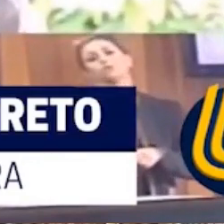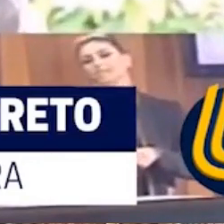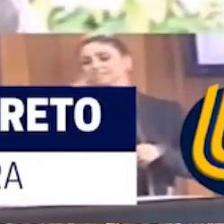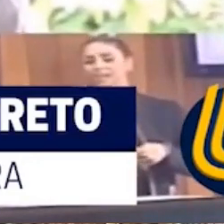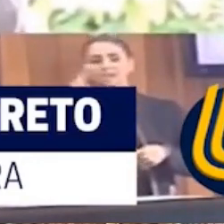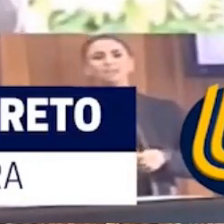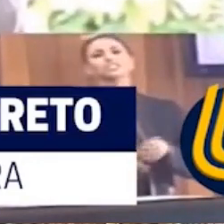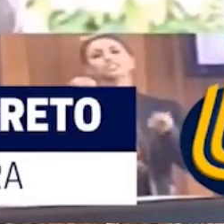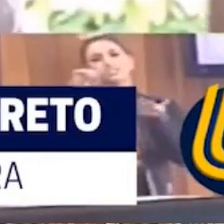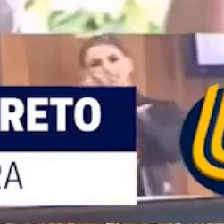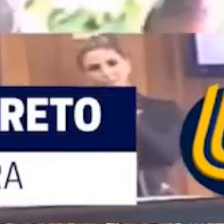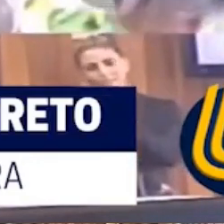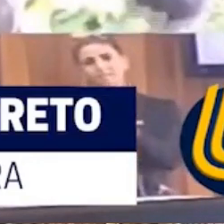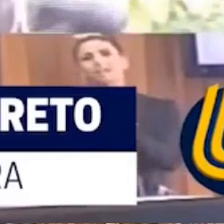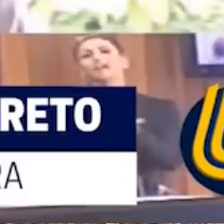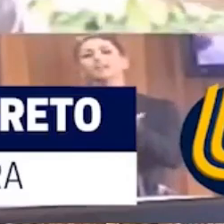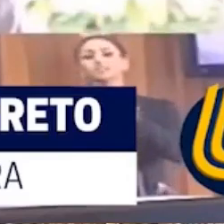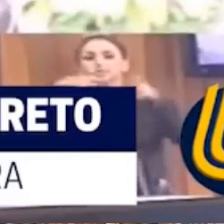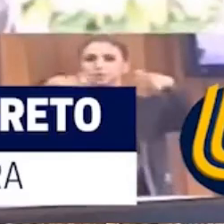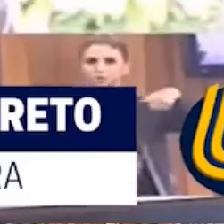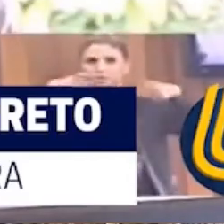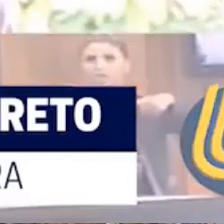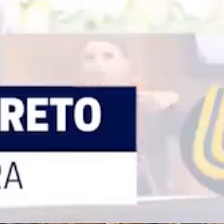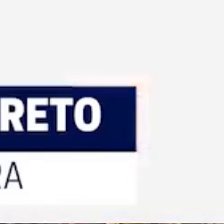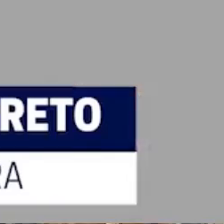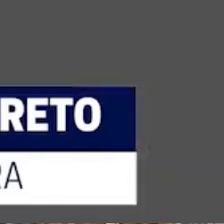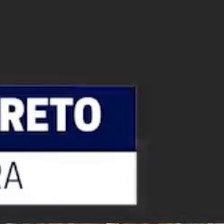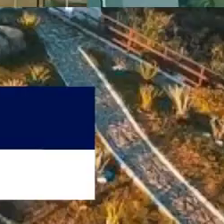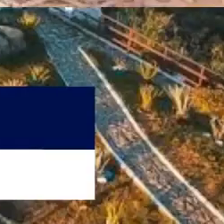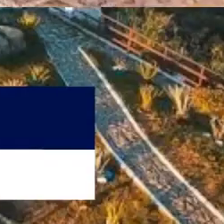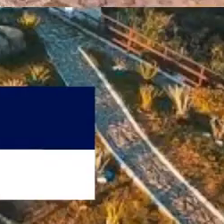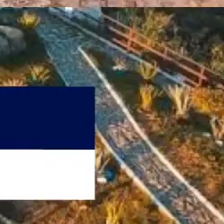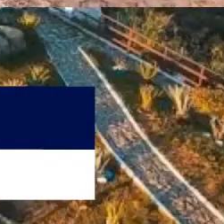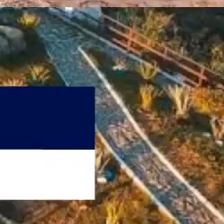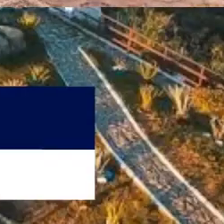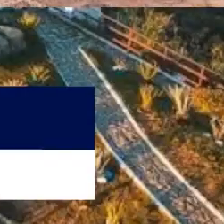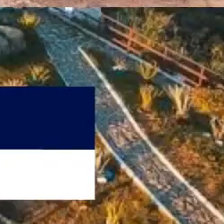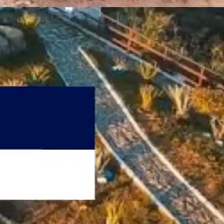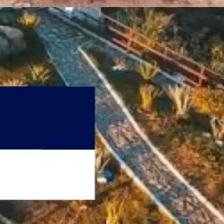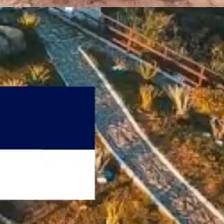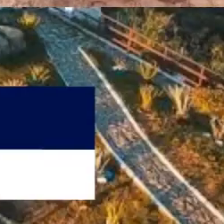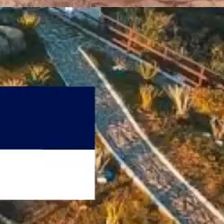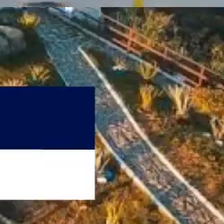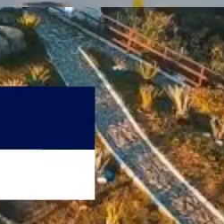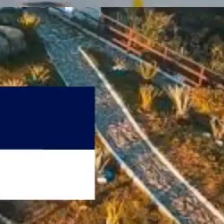funcionamento do Vivaldo Barreto, estar funcionando à noite.